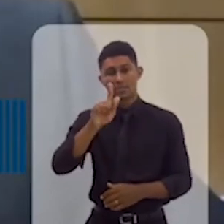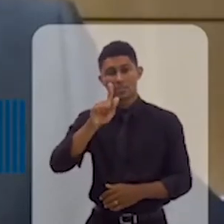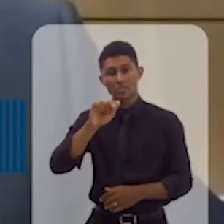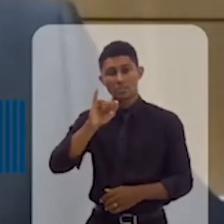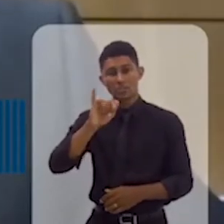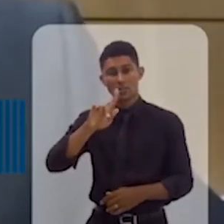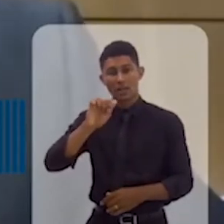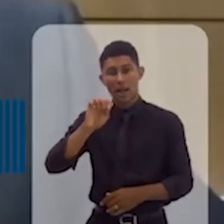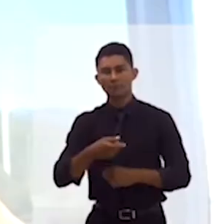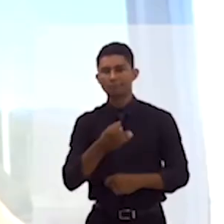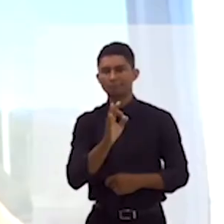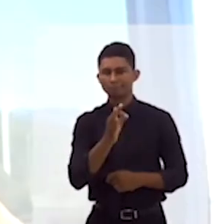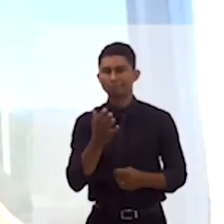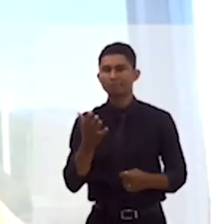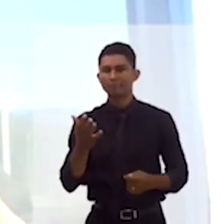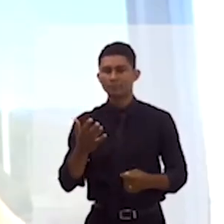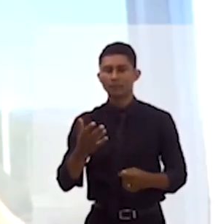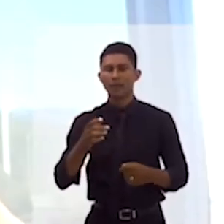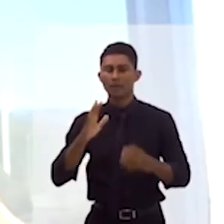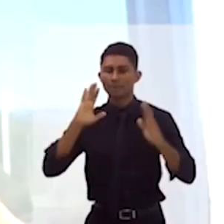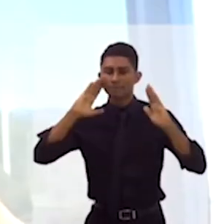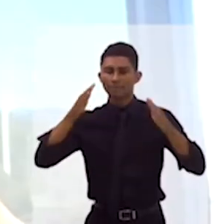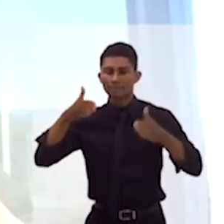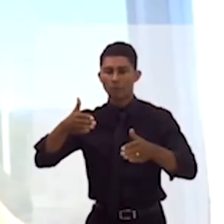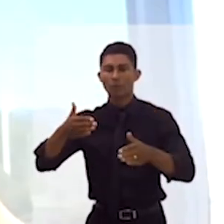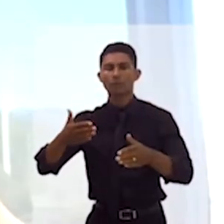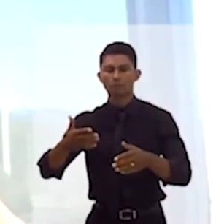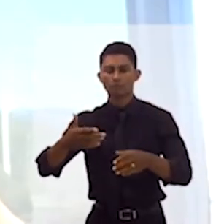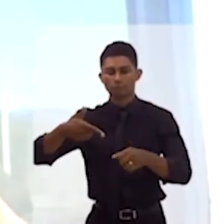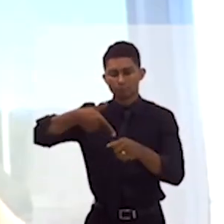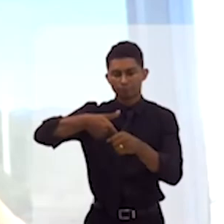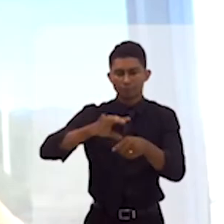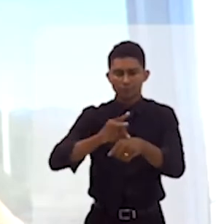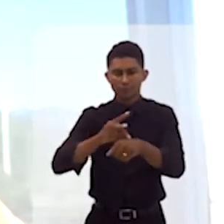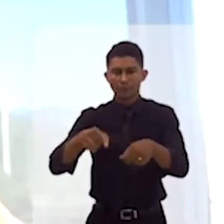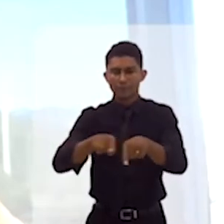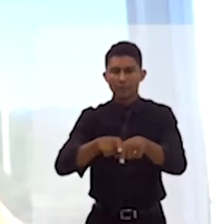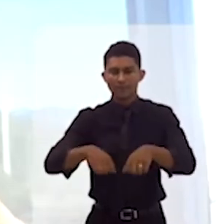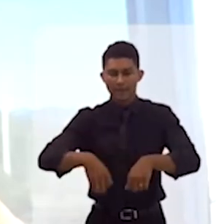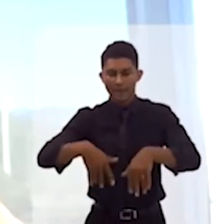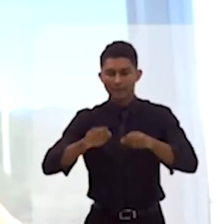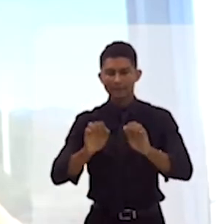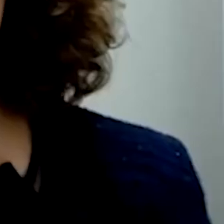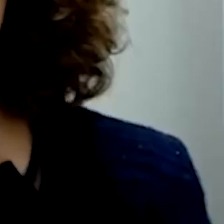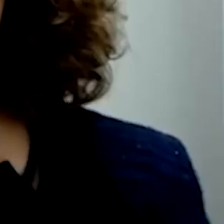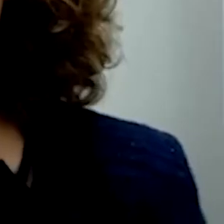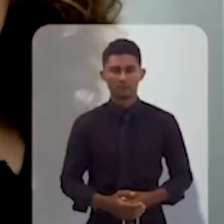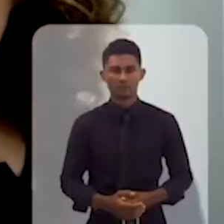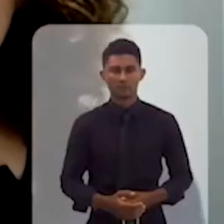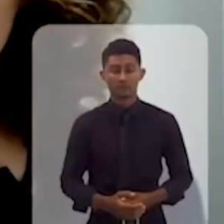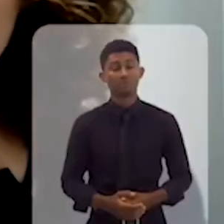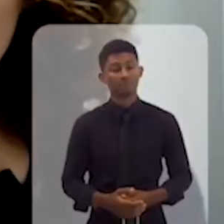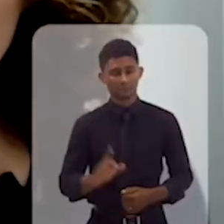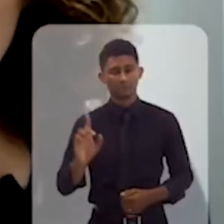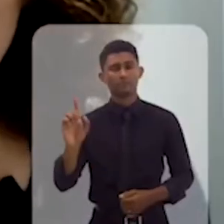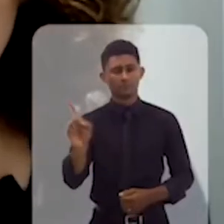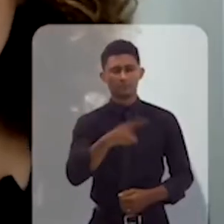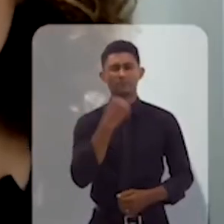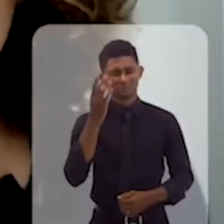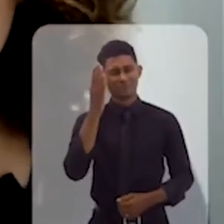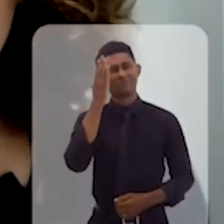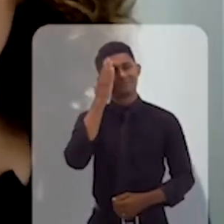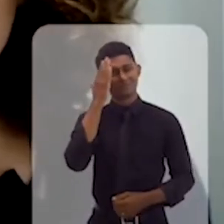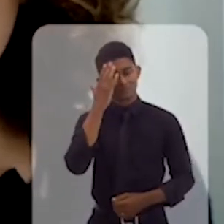a geração de energia eólica offshore. E ao longo do programa, abordamos a sinergia da indústria de eólicas offshore